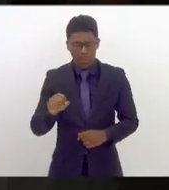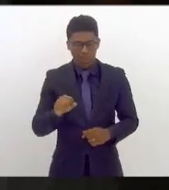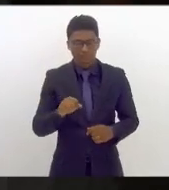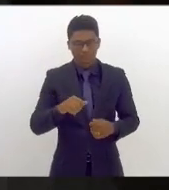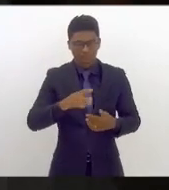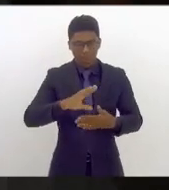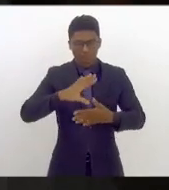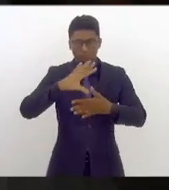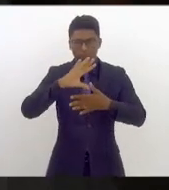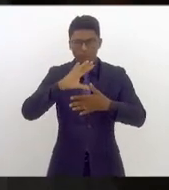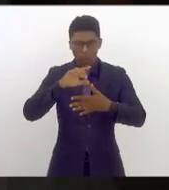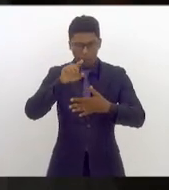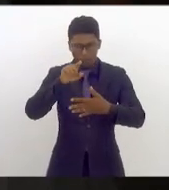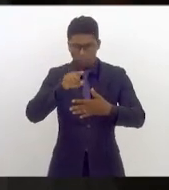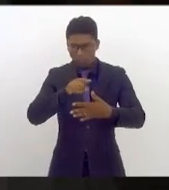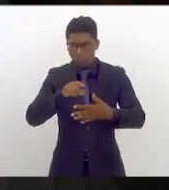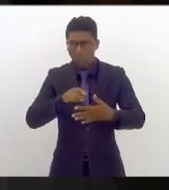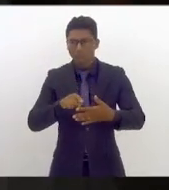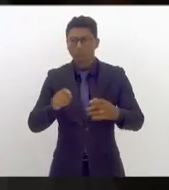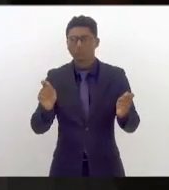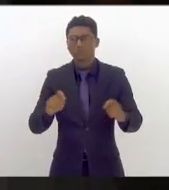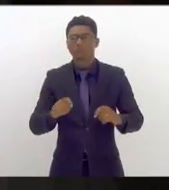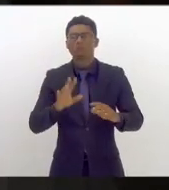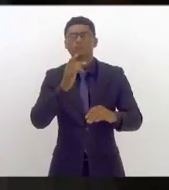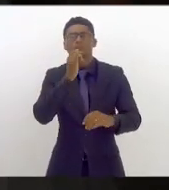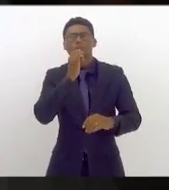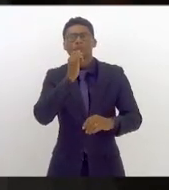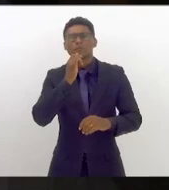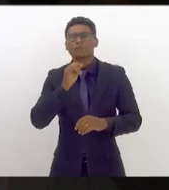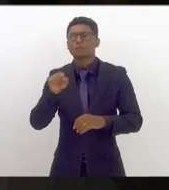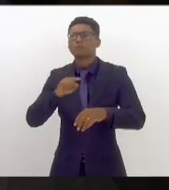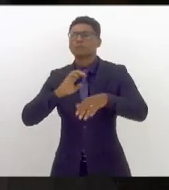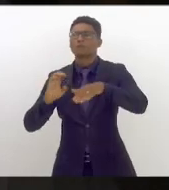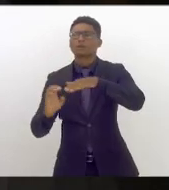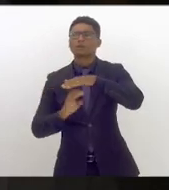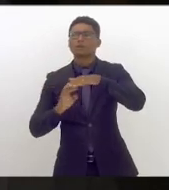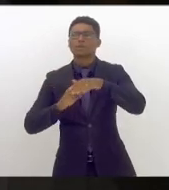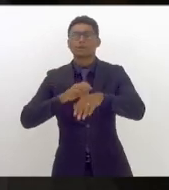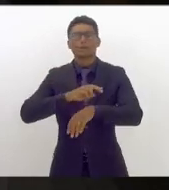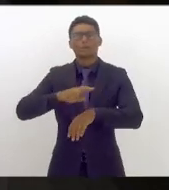que contratar empresas turcas a preço de ouro